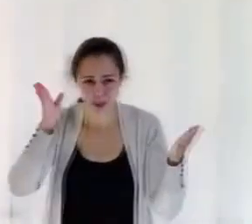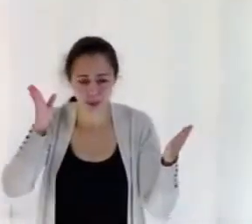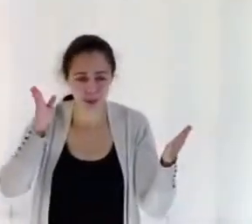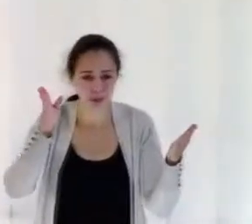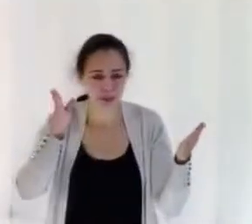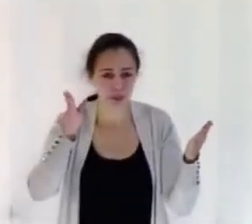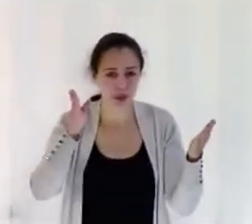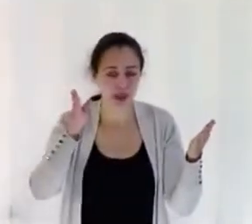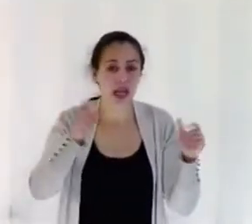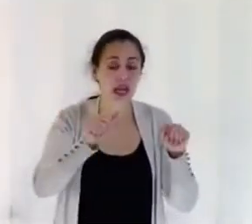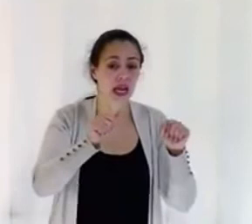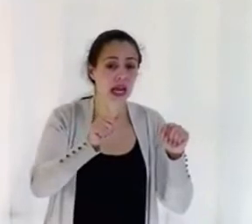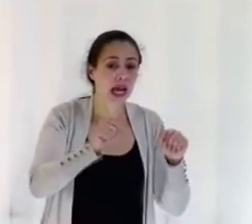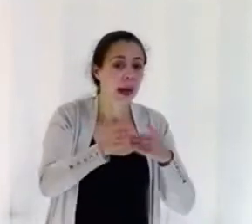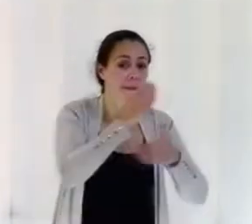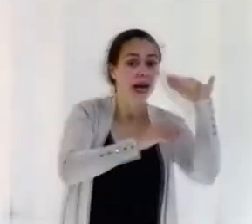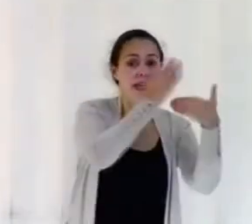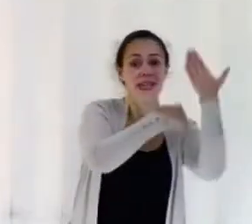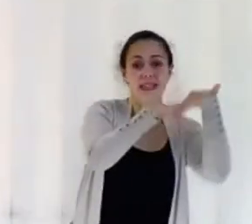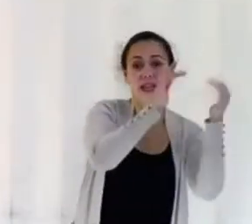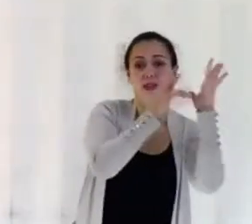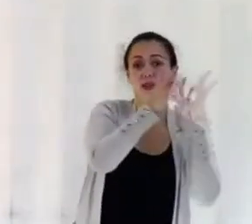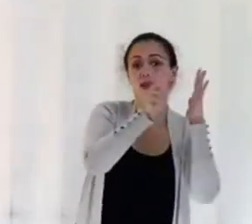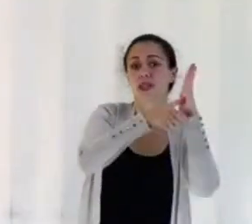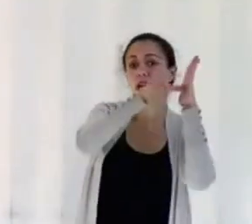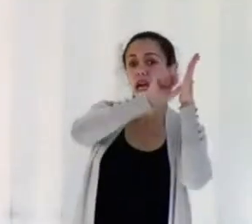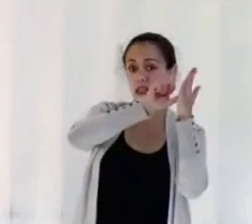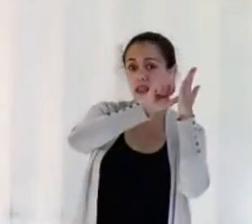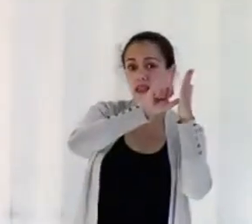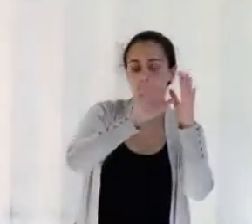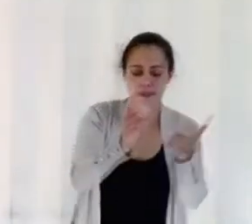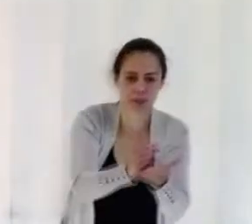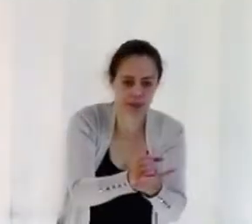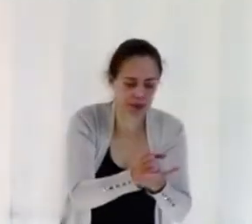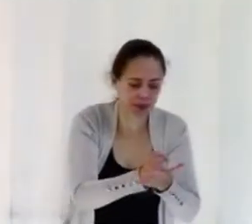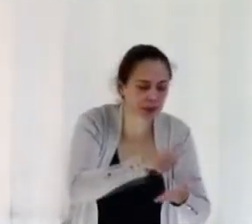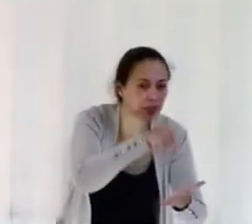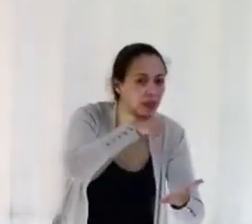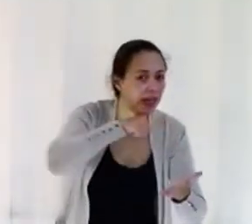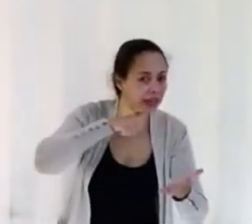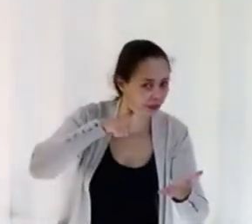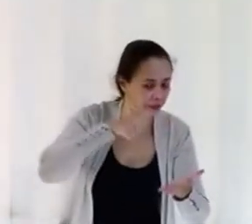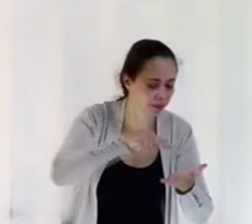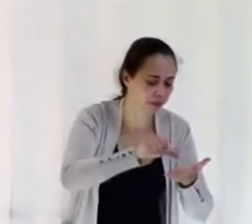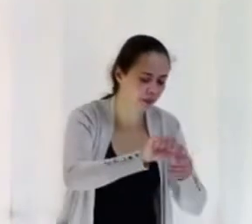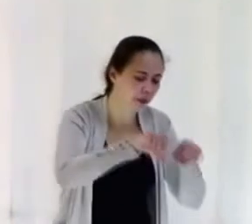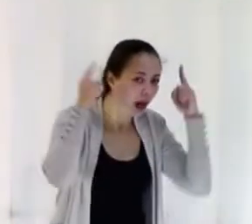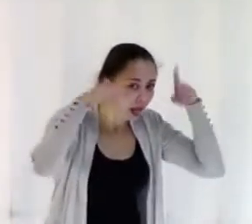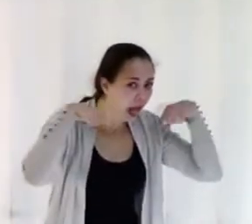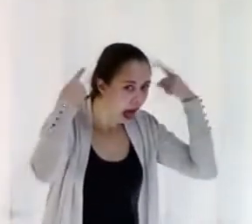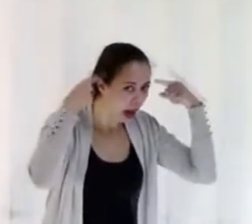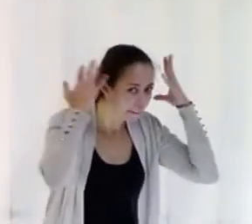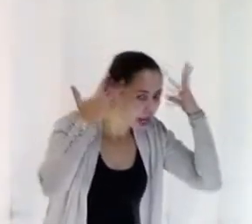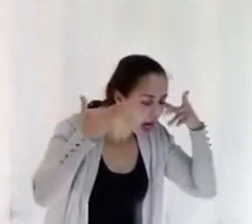animal, levava o animal ao altar, e ao sangrar, ele pegava aquele sangue e aspergia. E esse